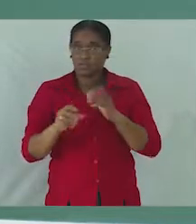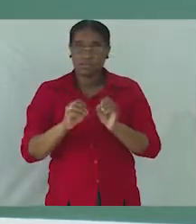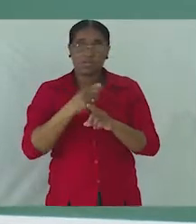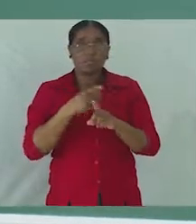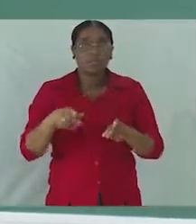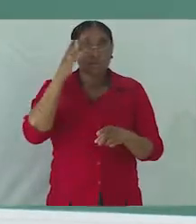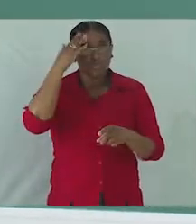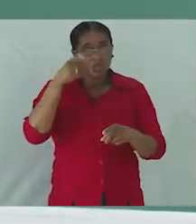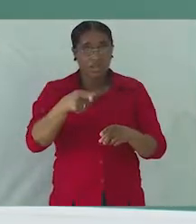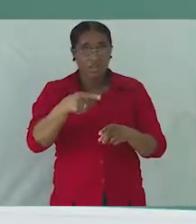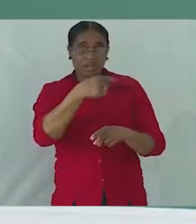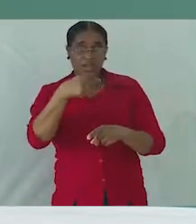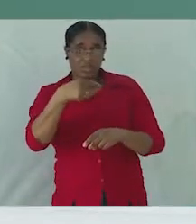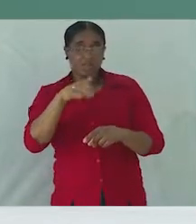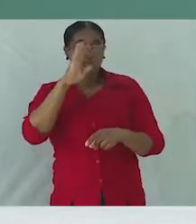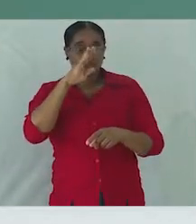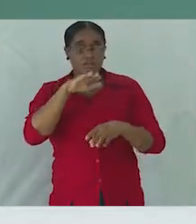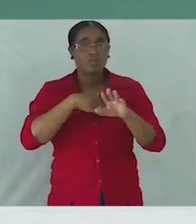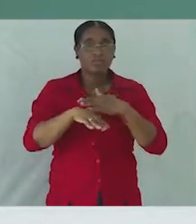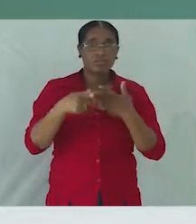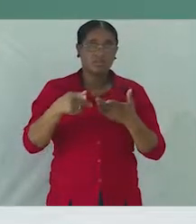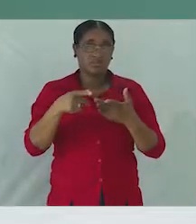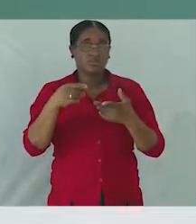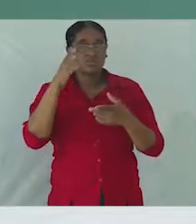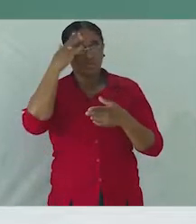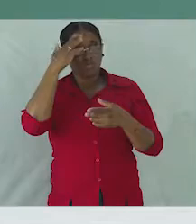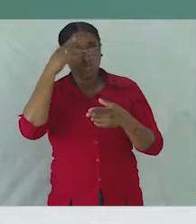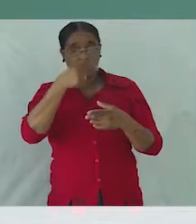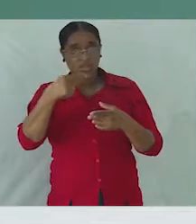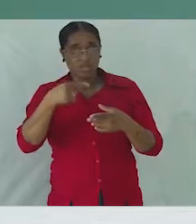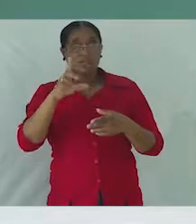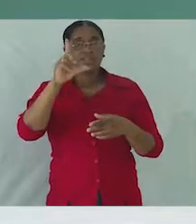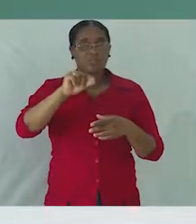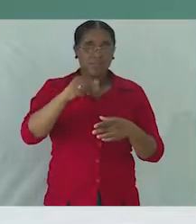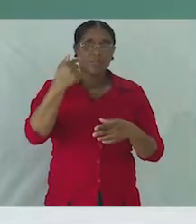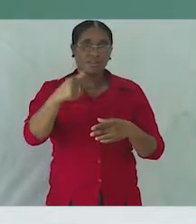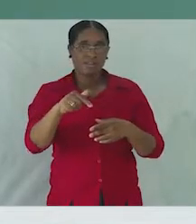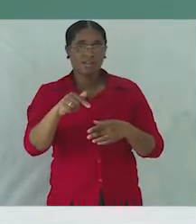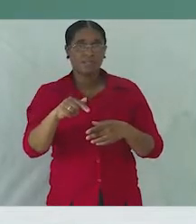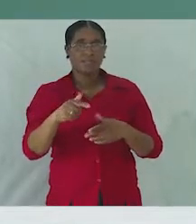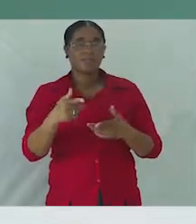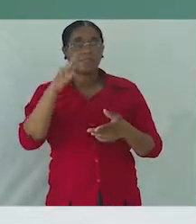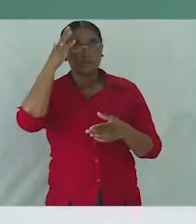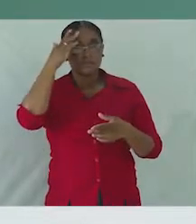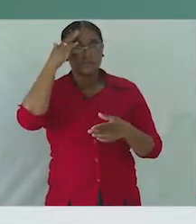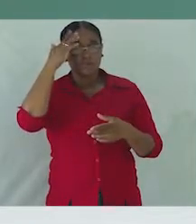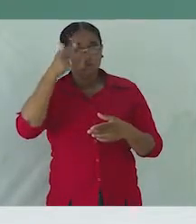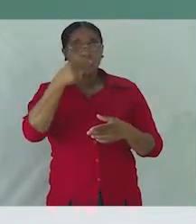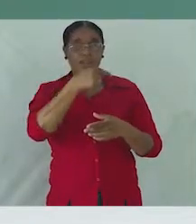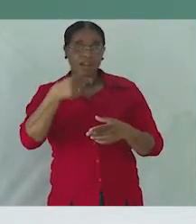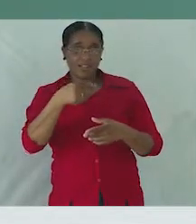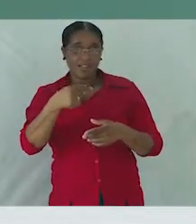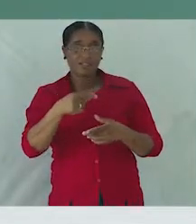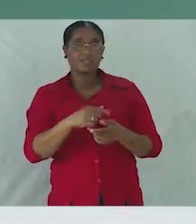número negativo. Se eu fizer o quociente por número negativo, vai dar também o número negativo.